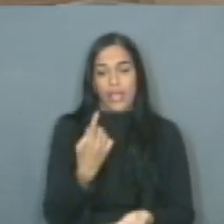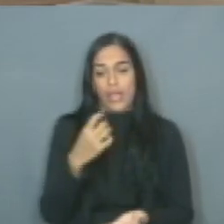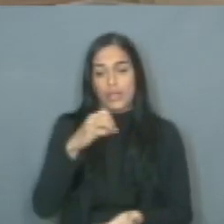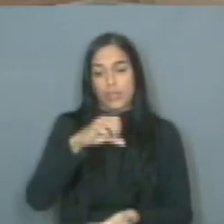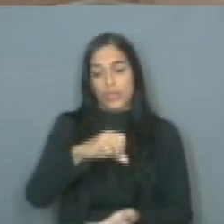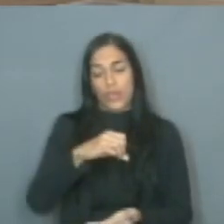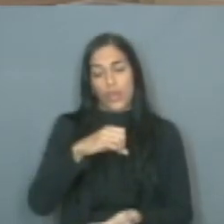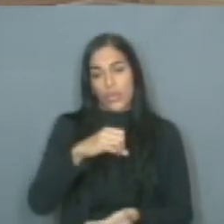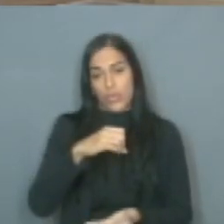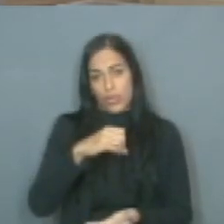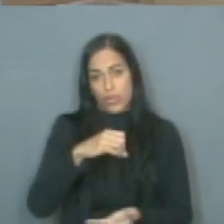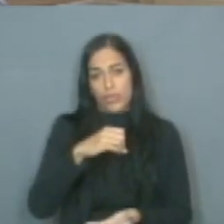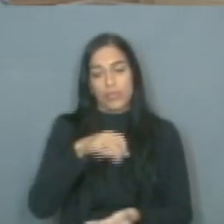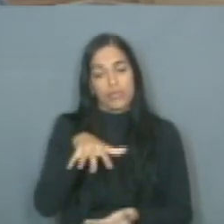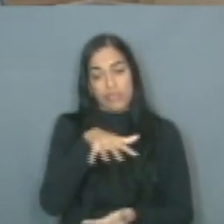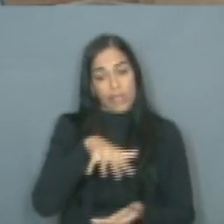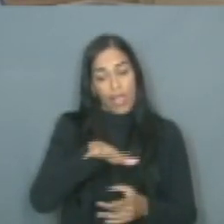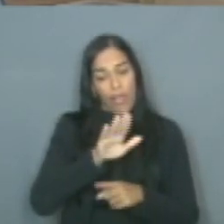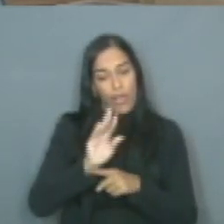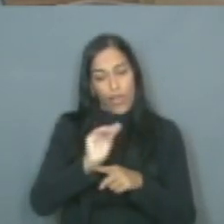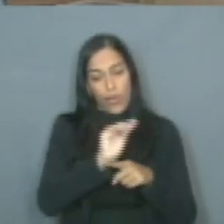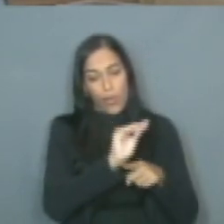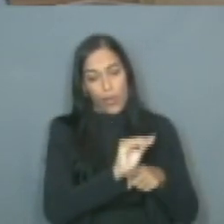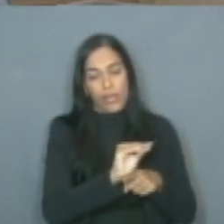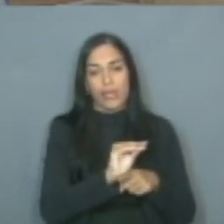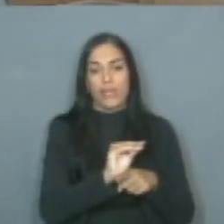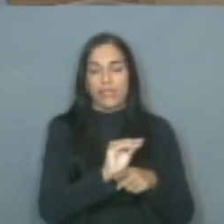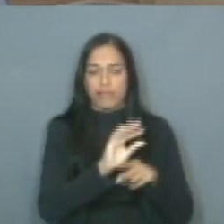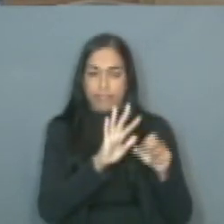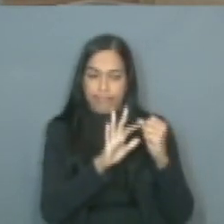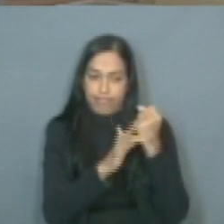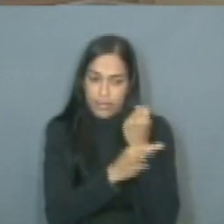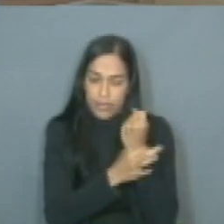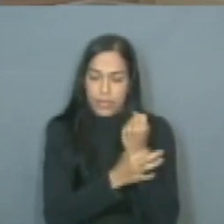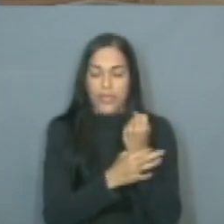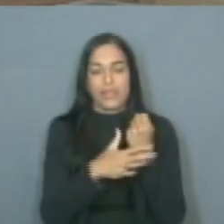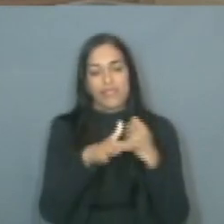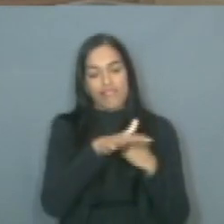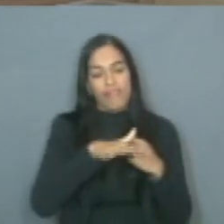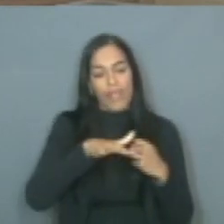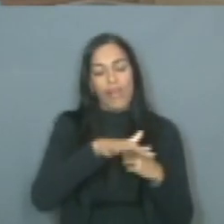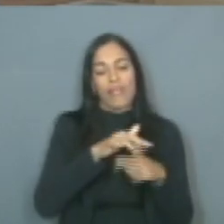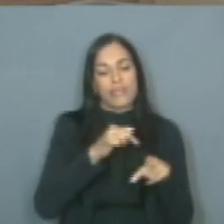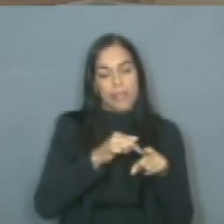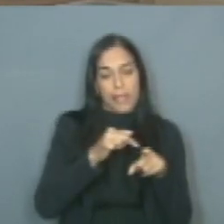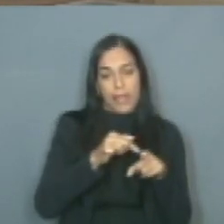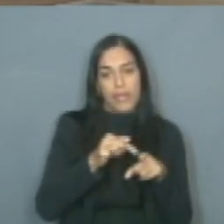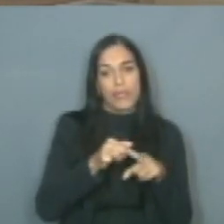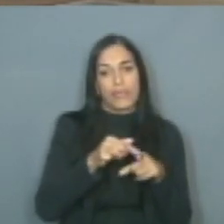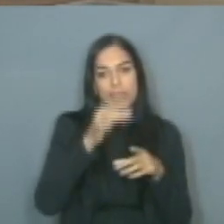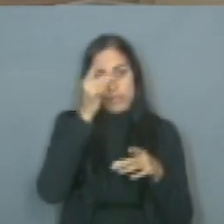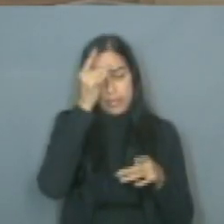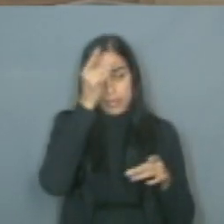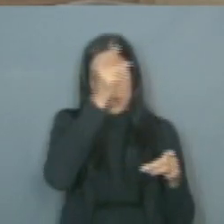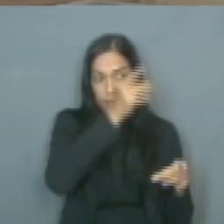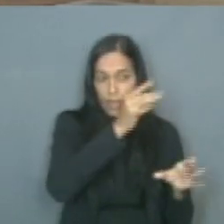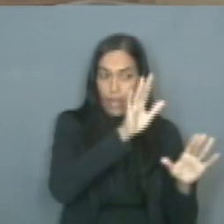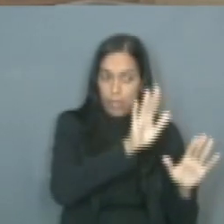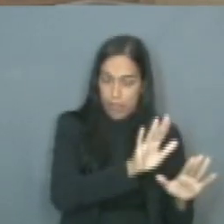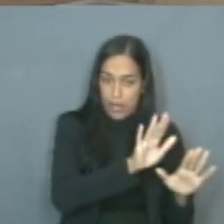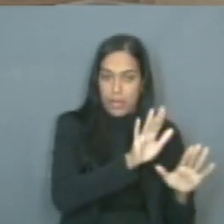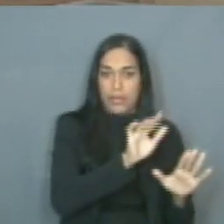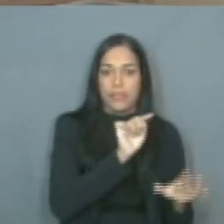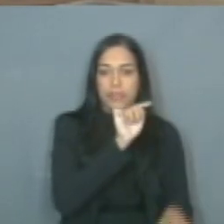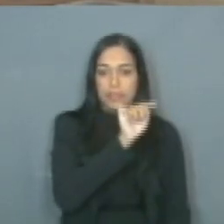quem cuida de toda aquela área. Mas eu queria, antes de passar o à parte para